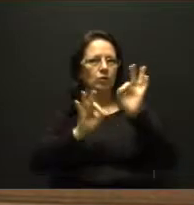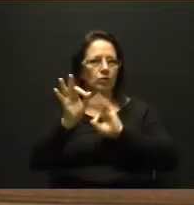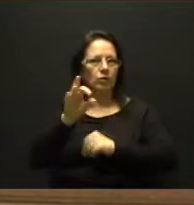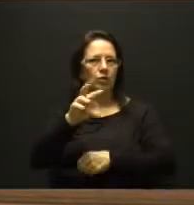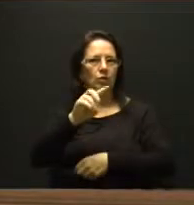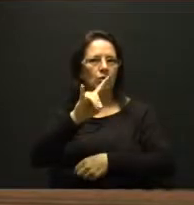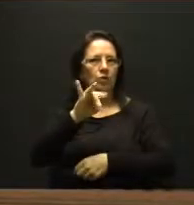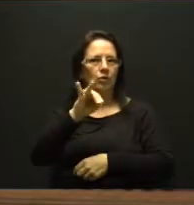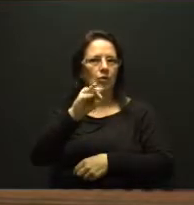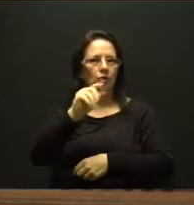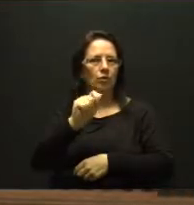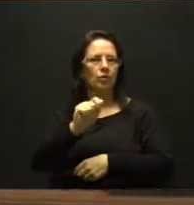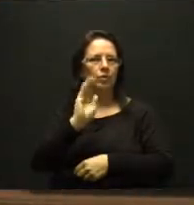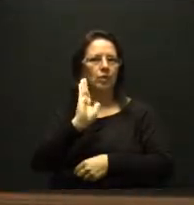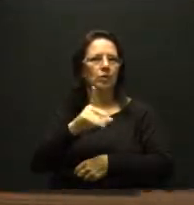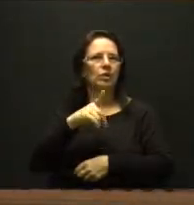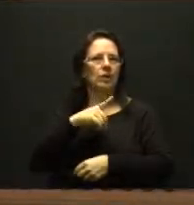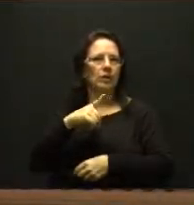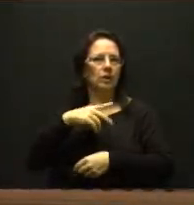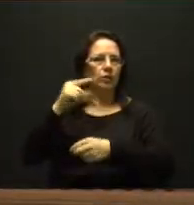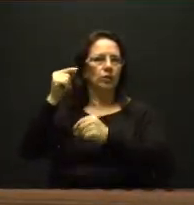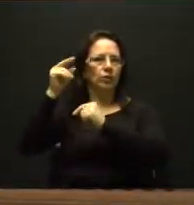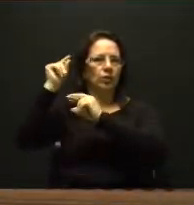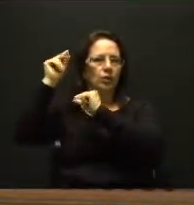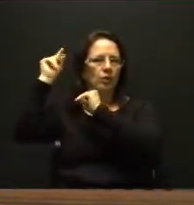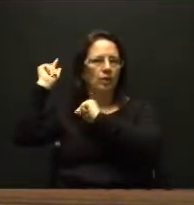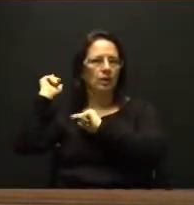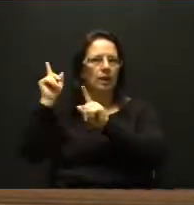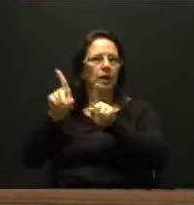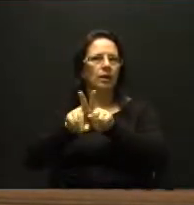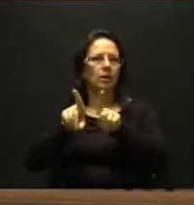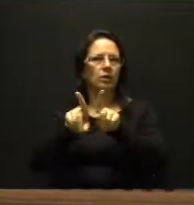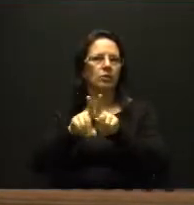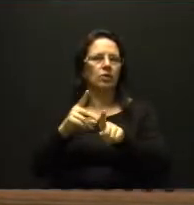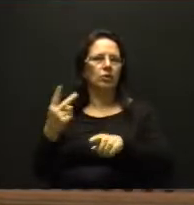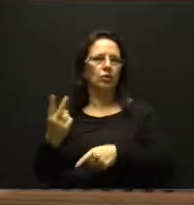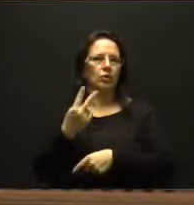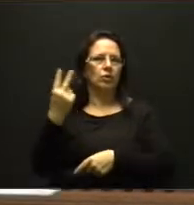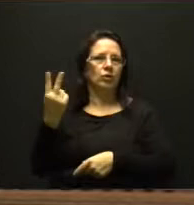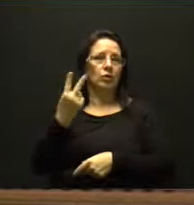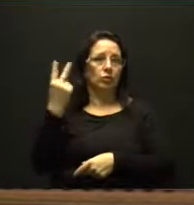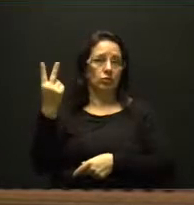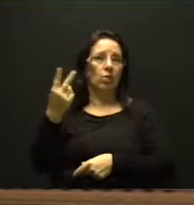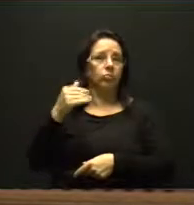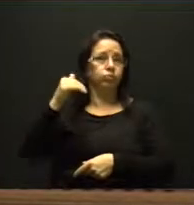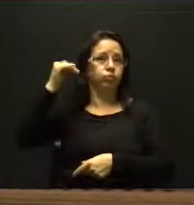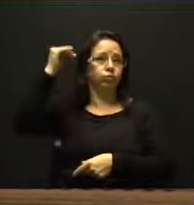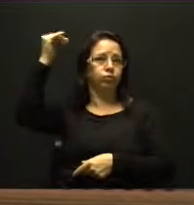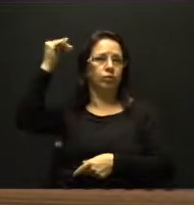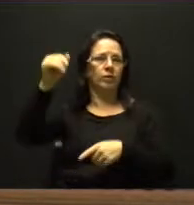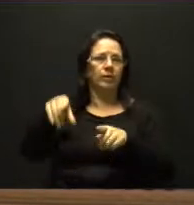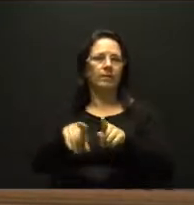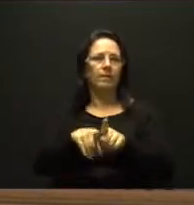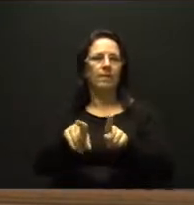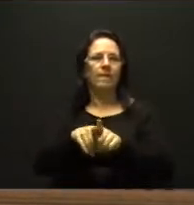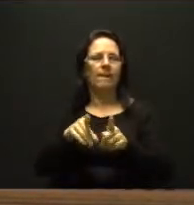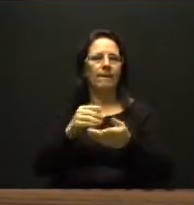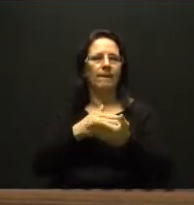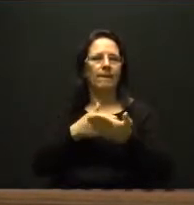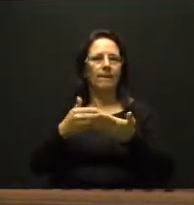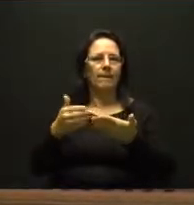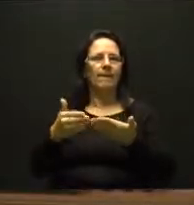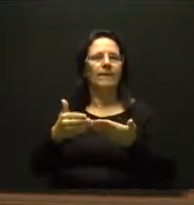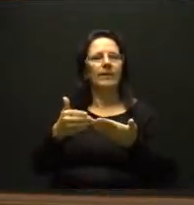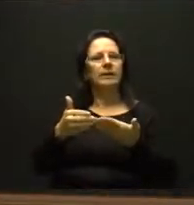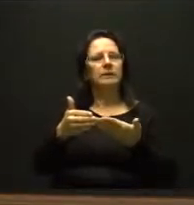existentes especialmente aquelas tidas como de grande valor a iniciativa se até